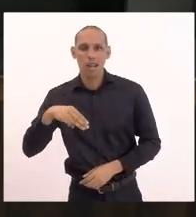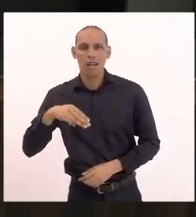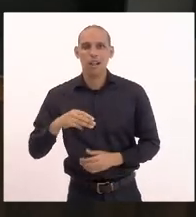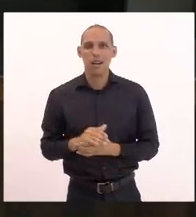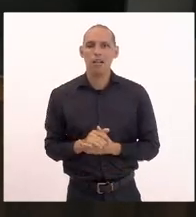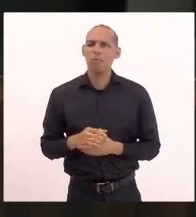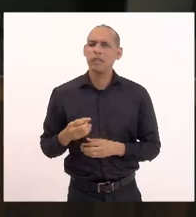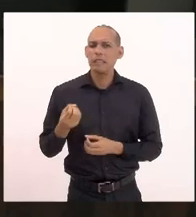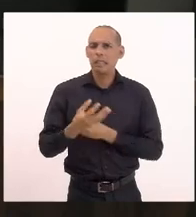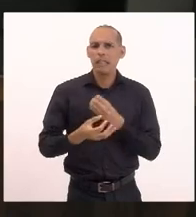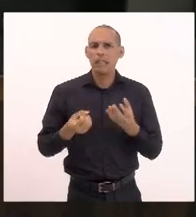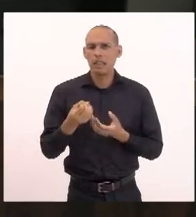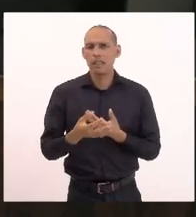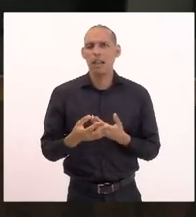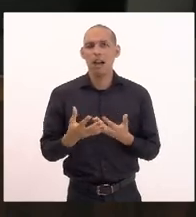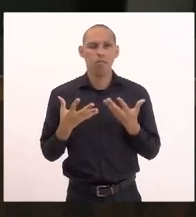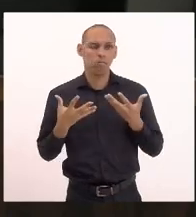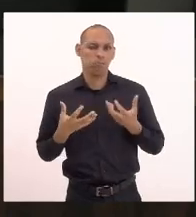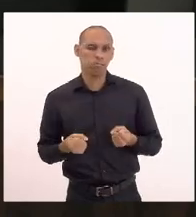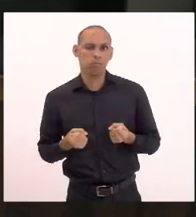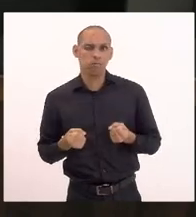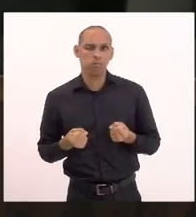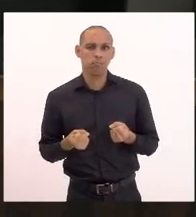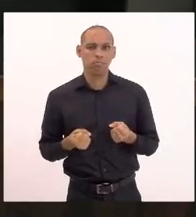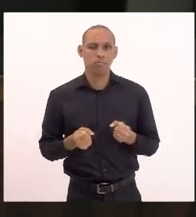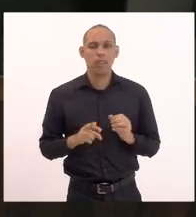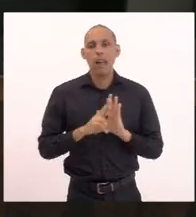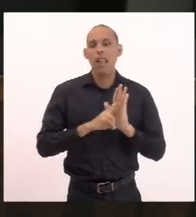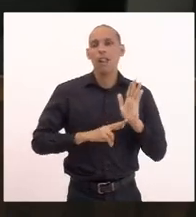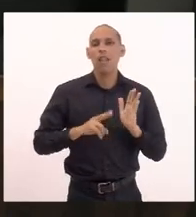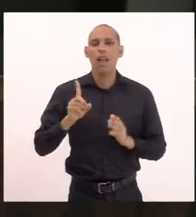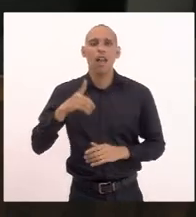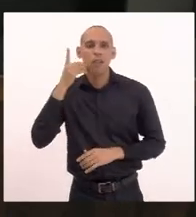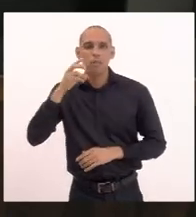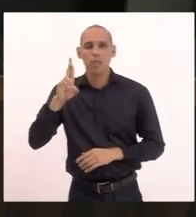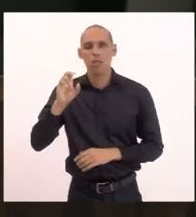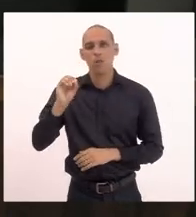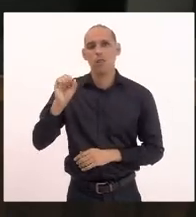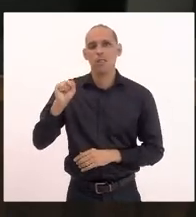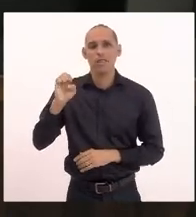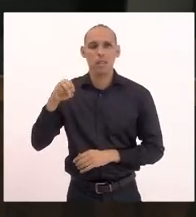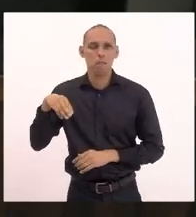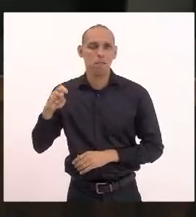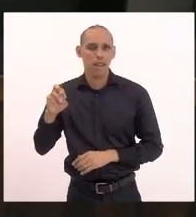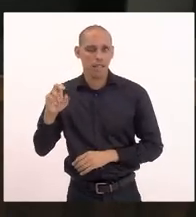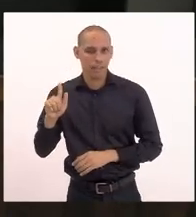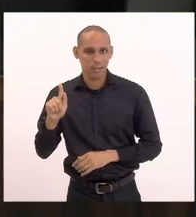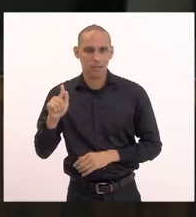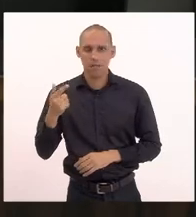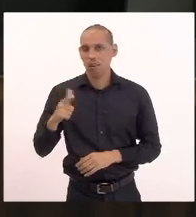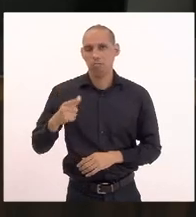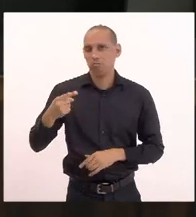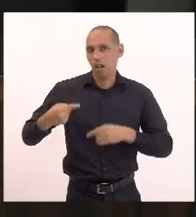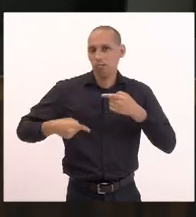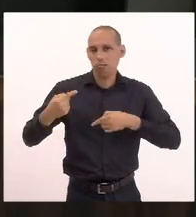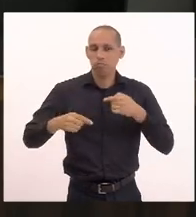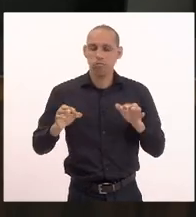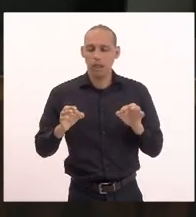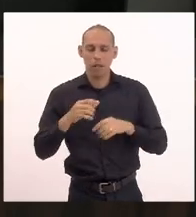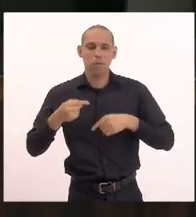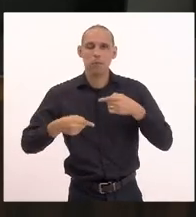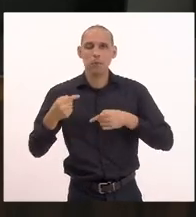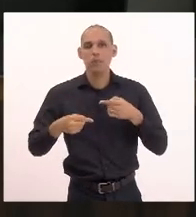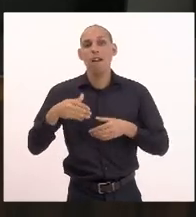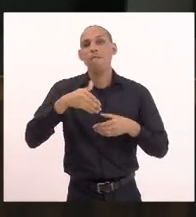Normas Internas e Proposições Externas, favorável. Relatores, deputado Rosenberg Reis. Em discussão, não havendo quem queira discutir, encerrada a discussão.